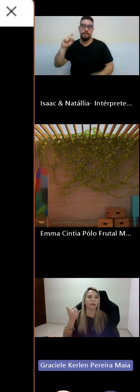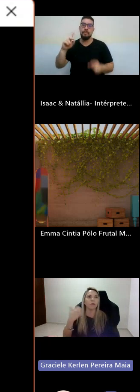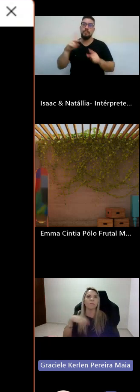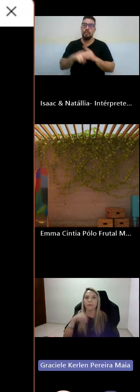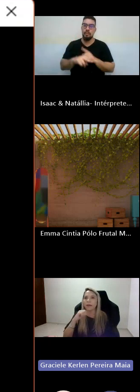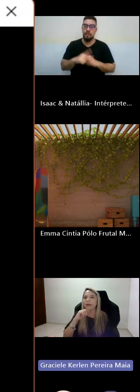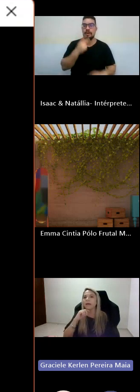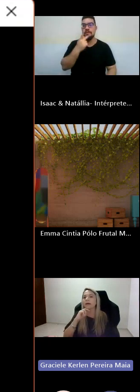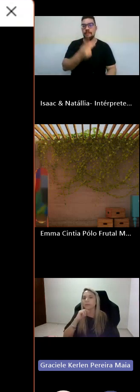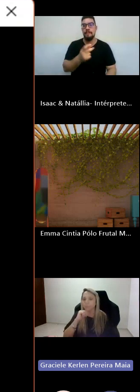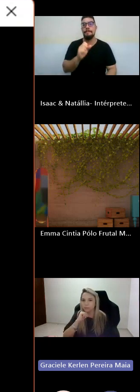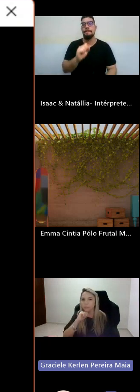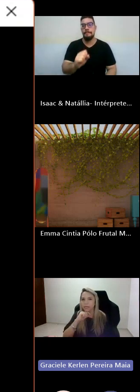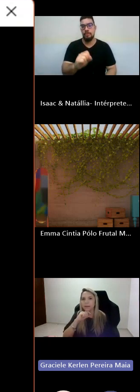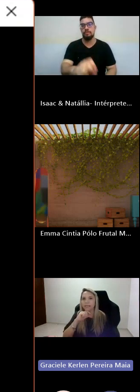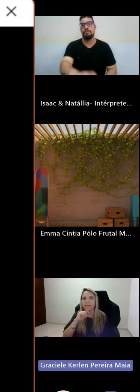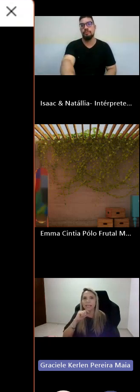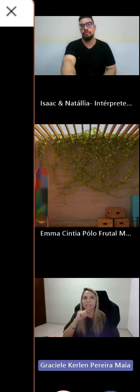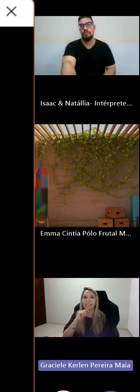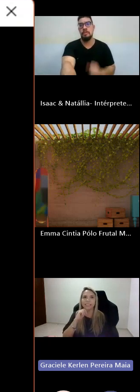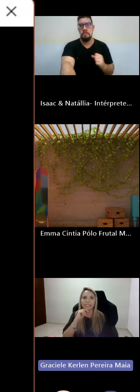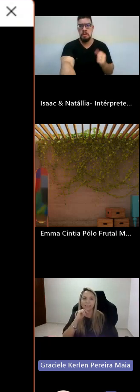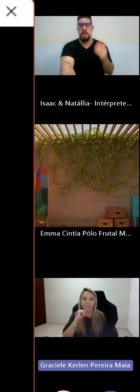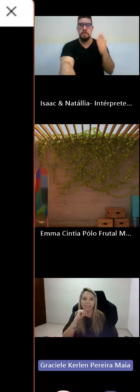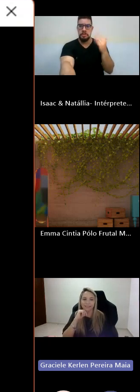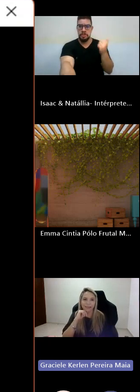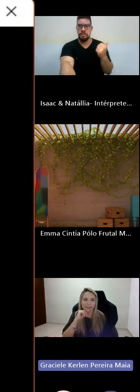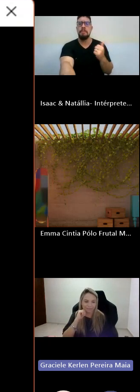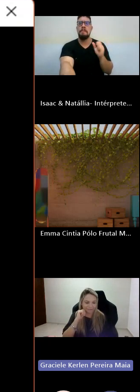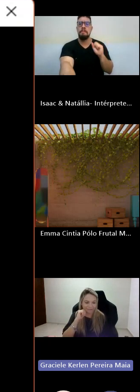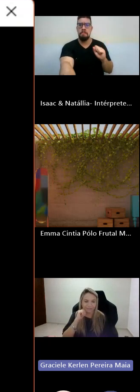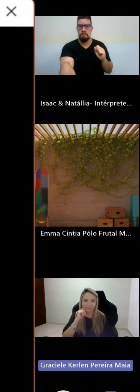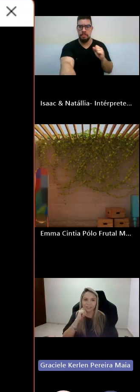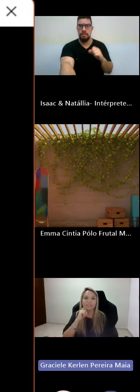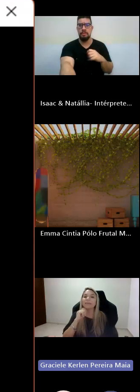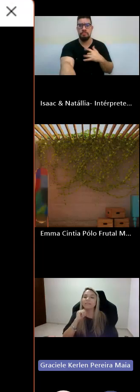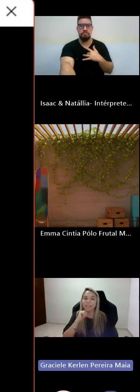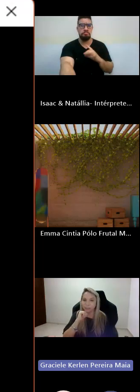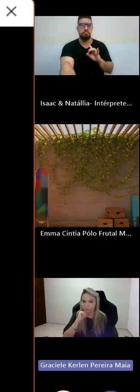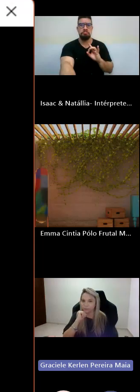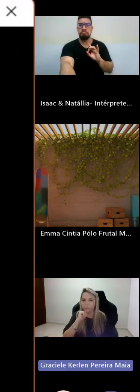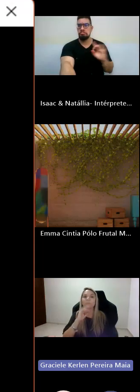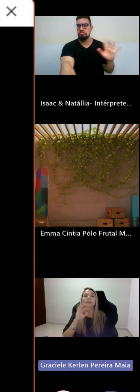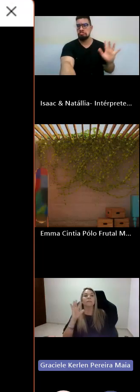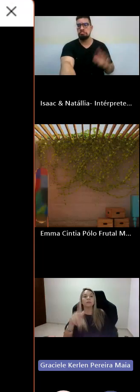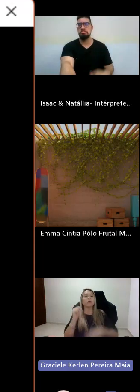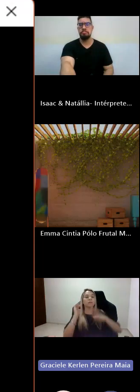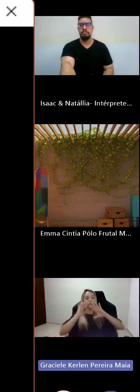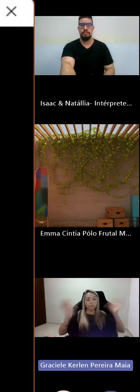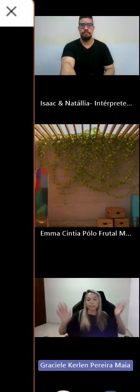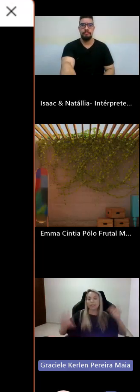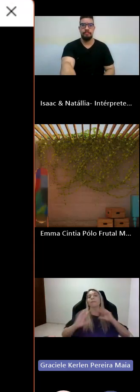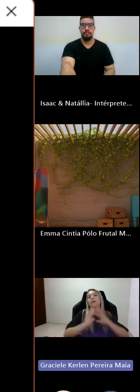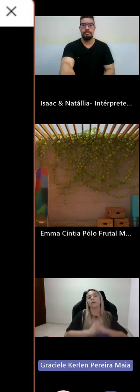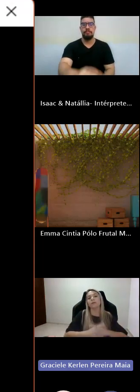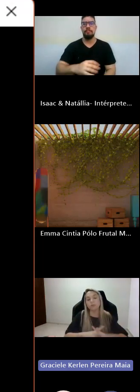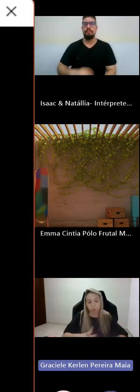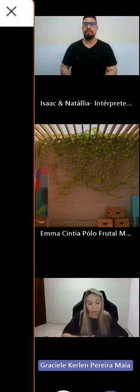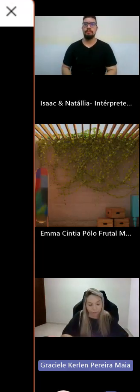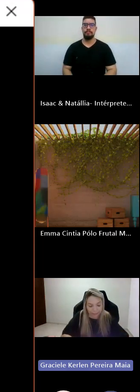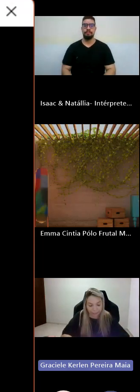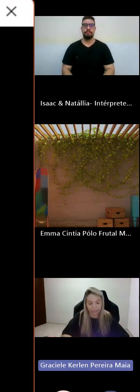em me interromper, pode me chamar aqui que a gente vai estar junto aqui. Pessoal, então vamos lá.